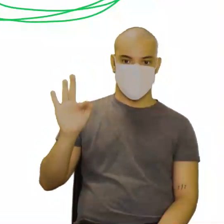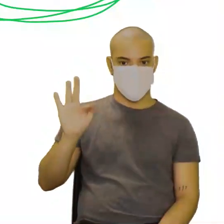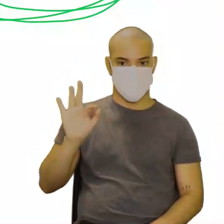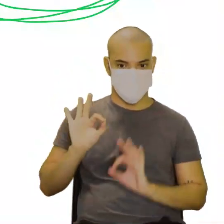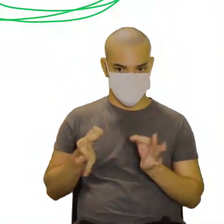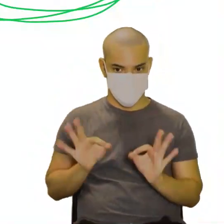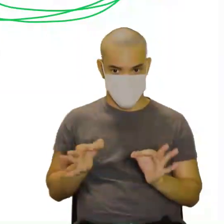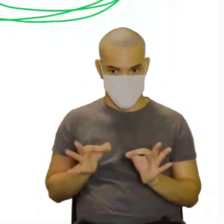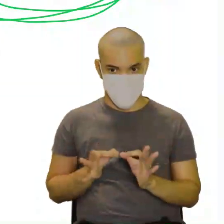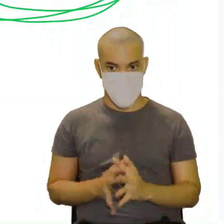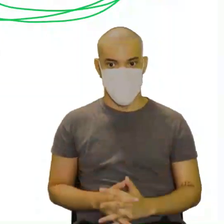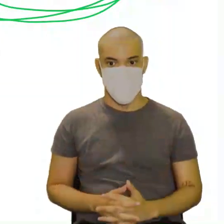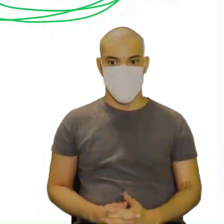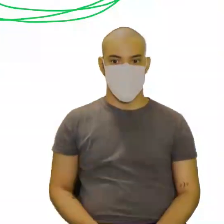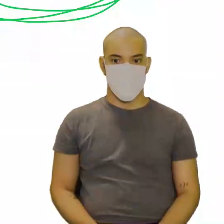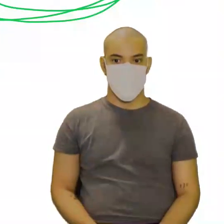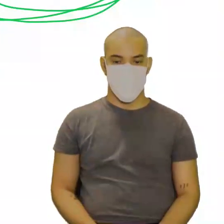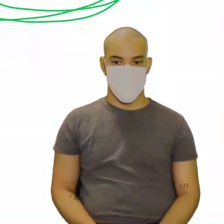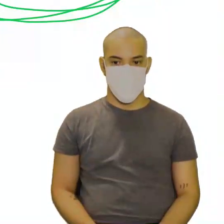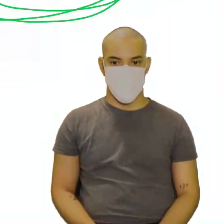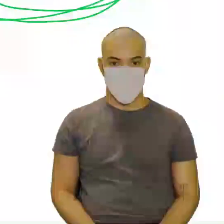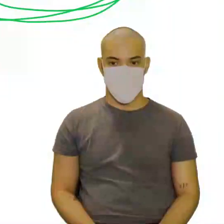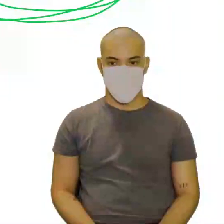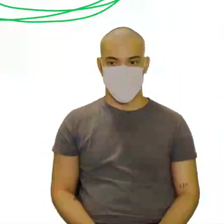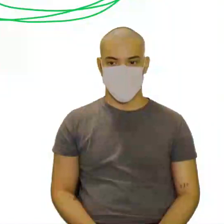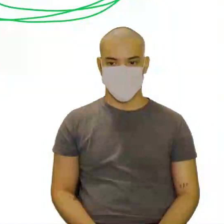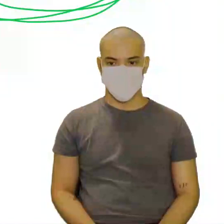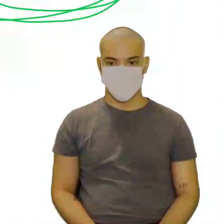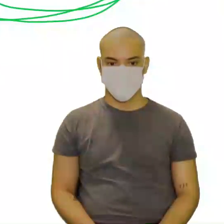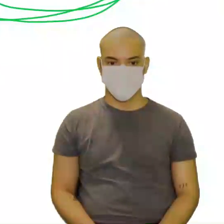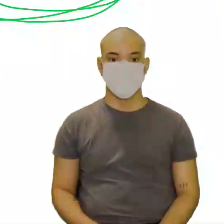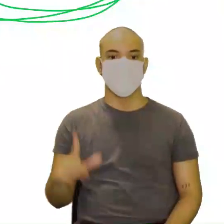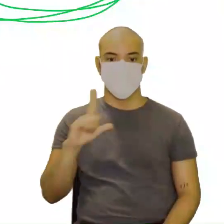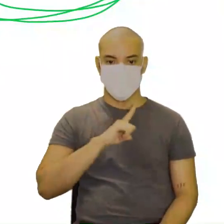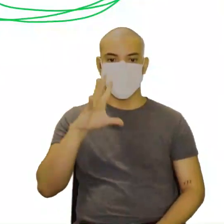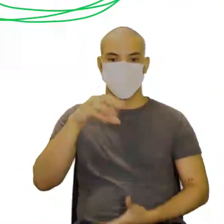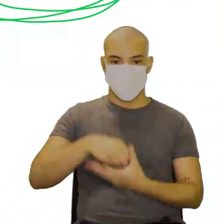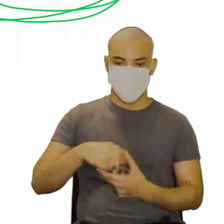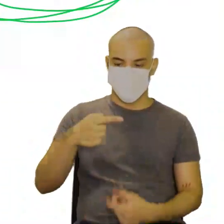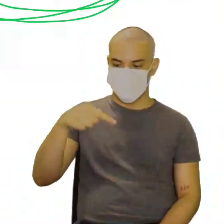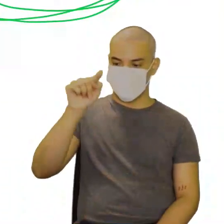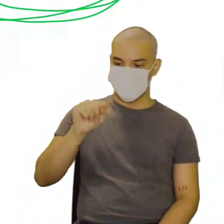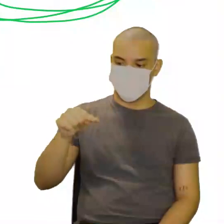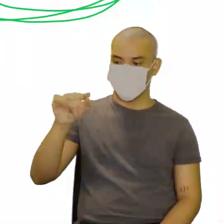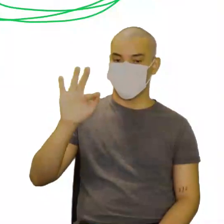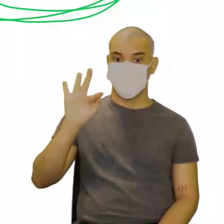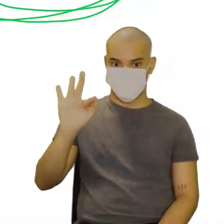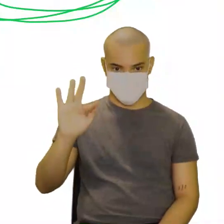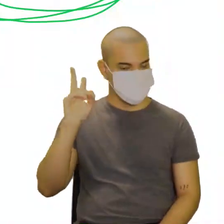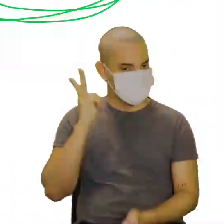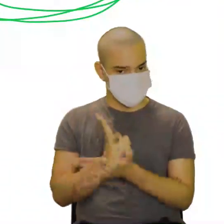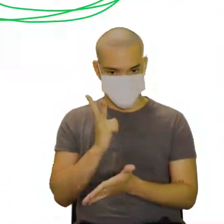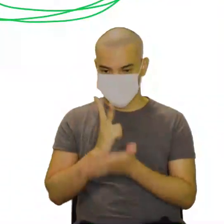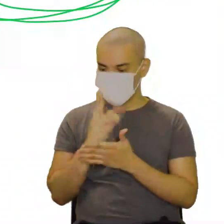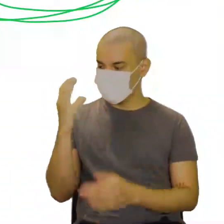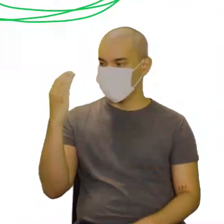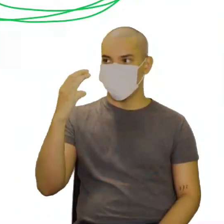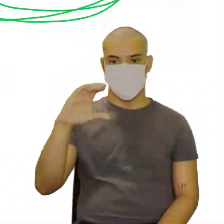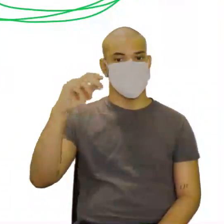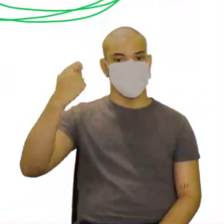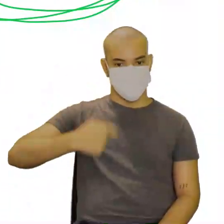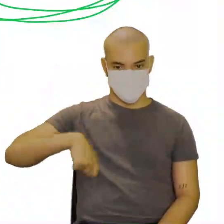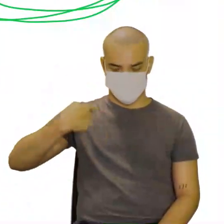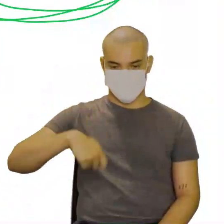é 11, é 6 dividido para 11. Tá aqui microfarad, tá? Entendido